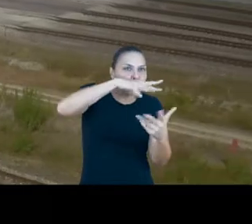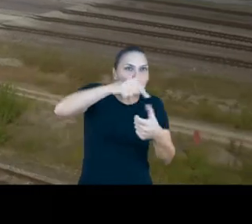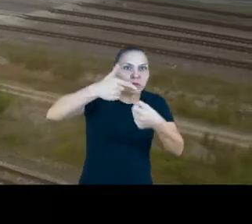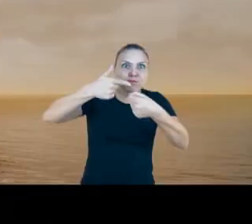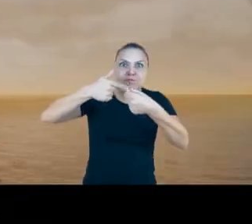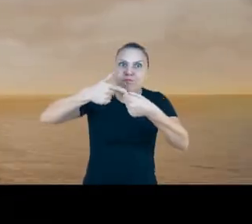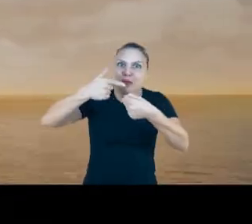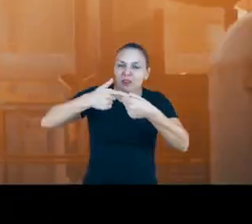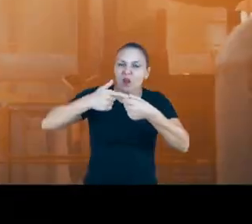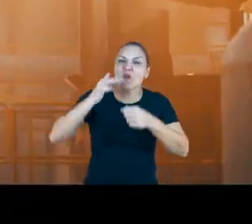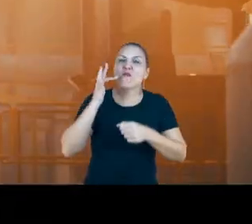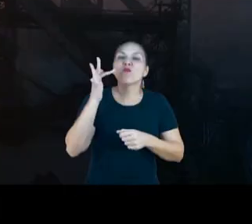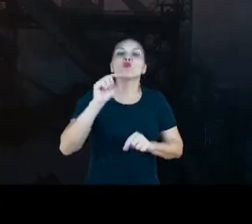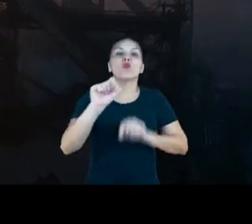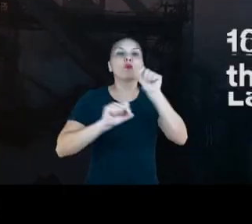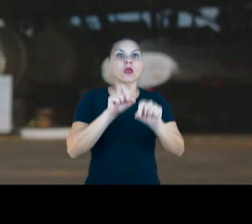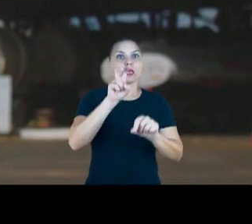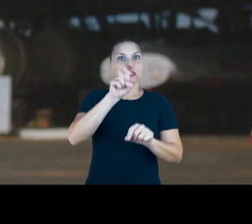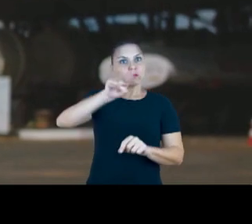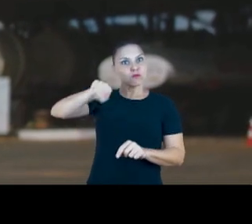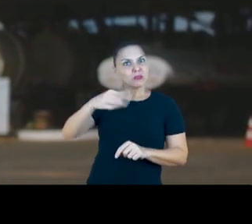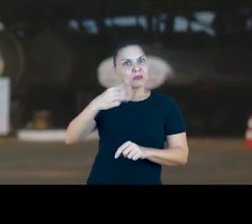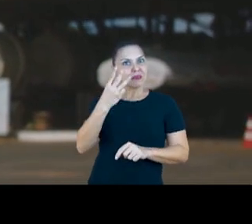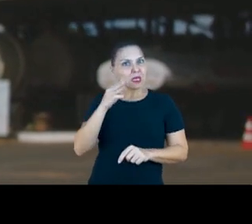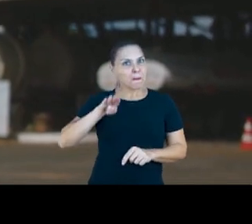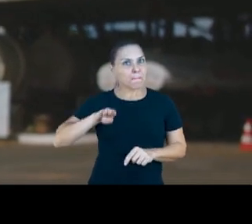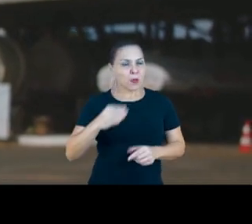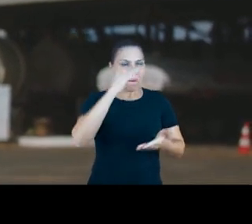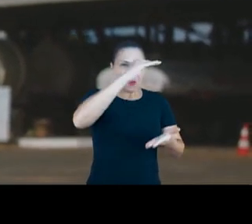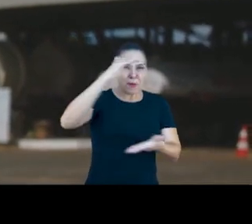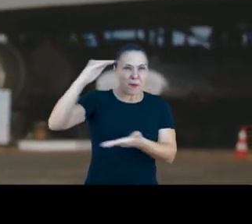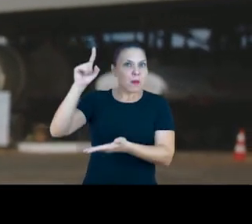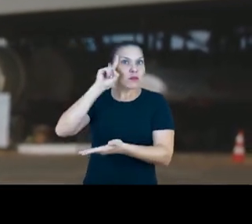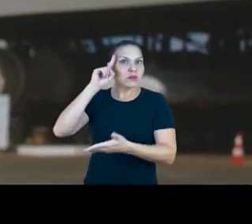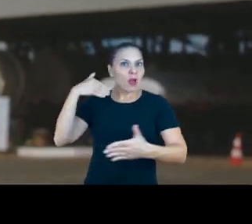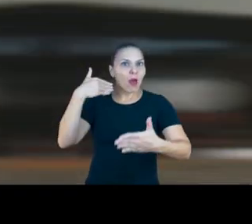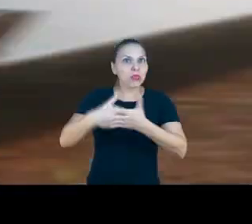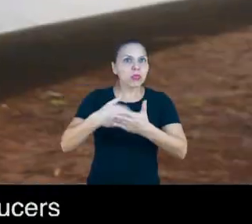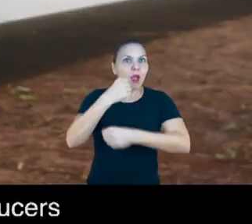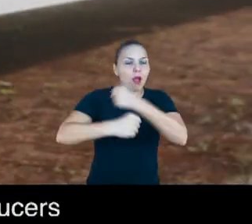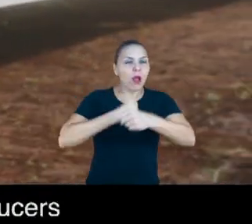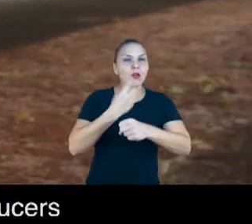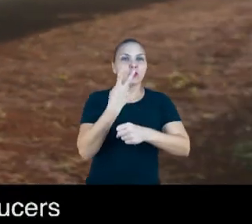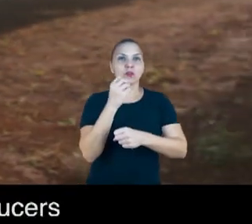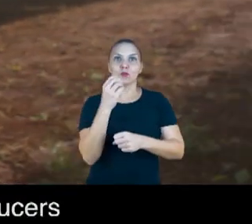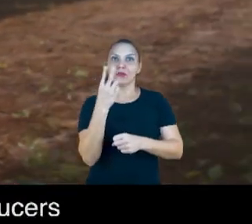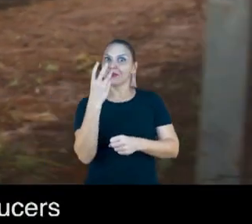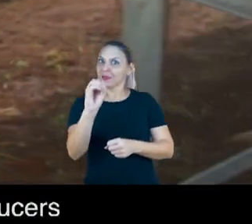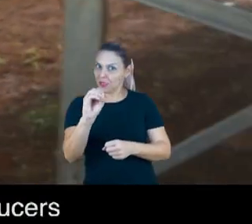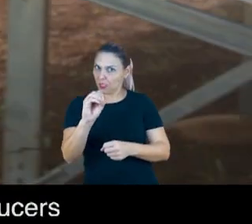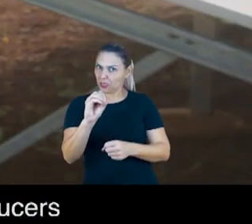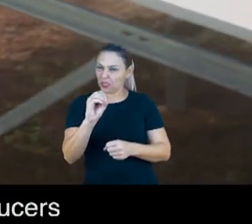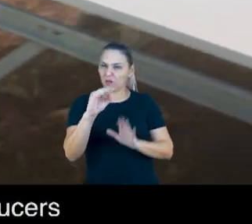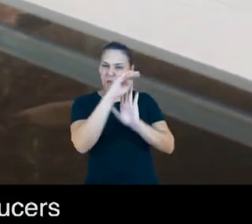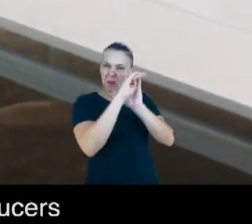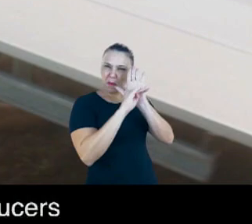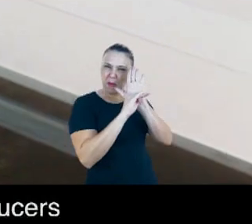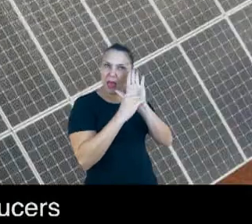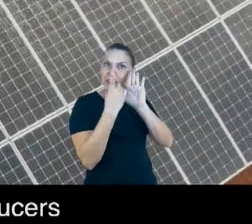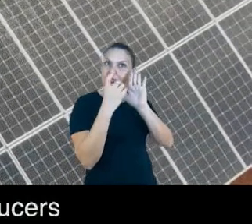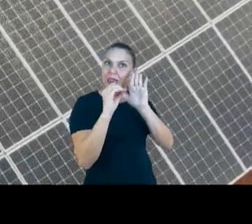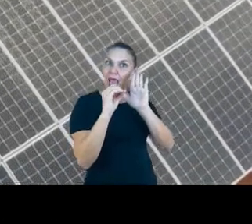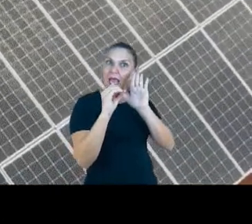A previsão é produzir 5,3 milhões de barris por dia até 2030. Nós estamos entre os 10